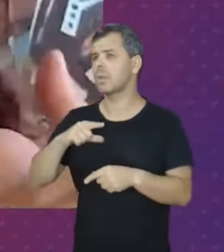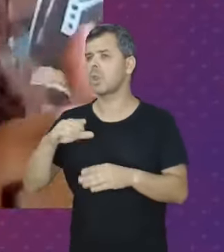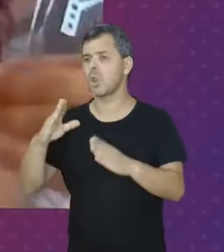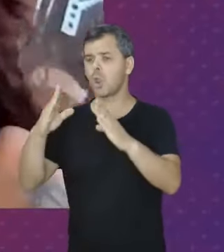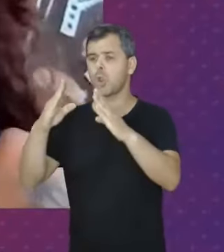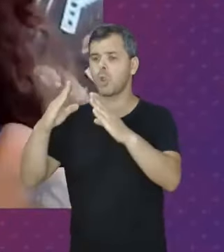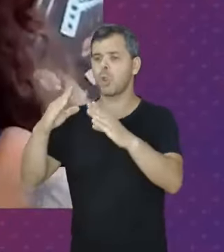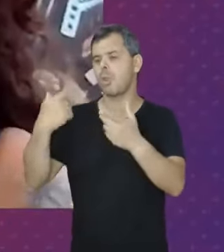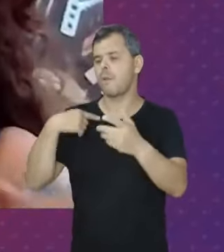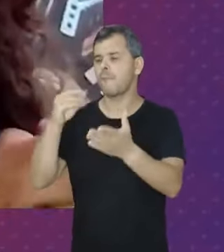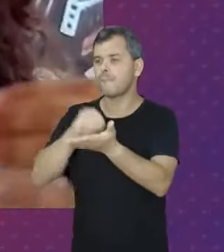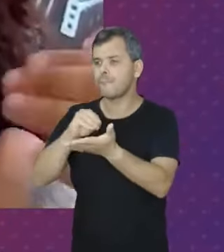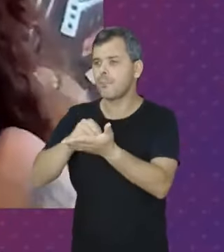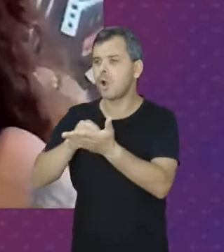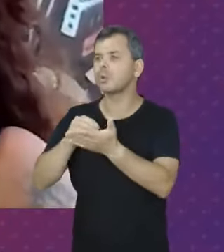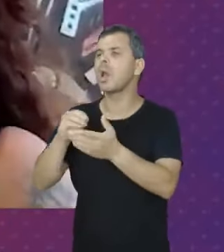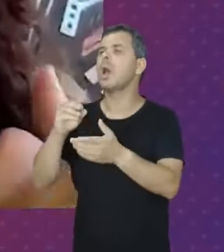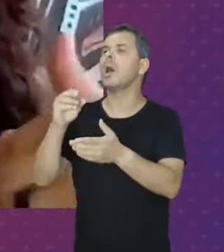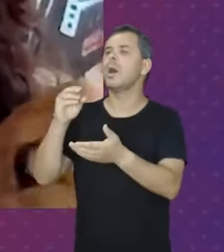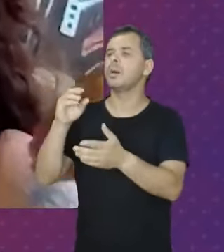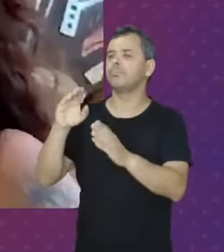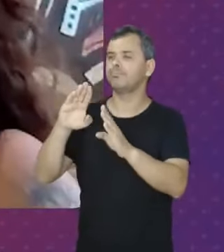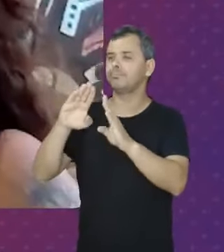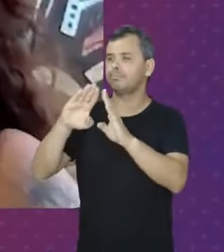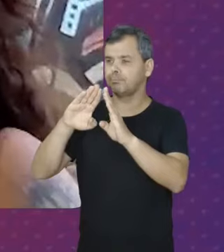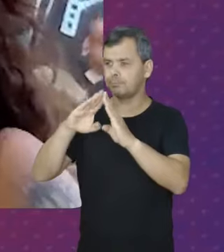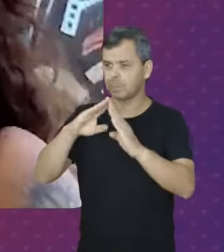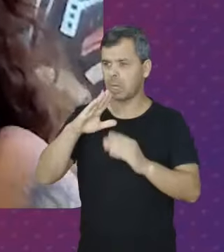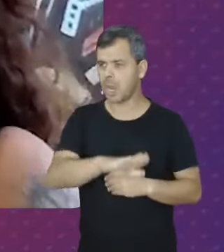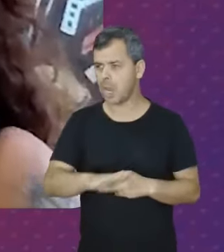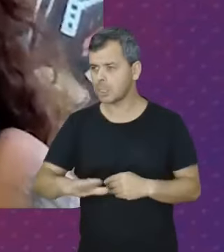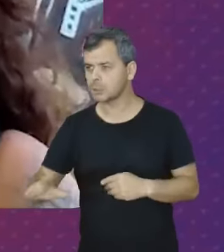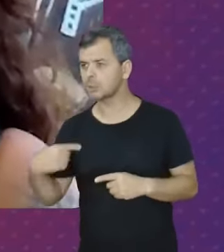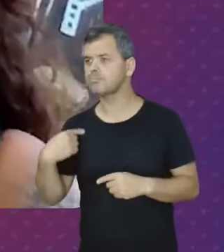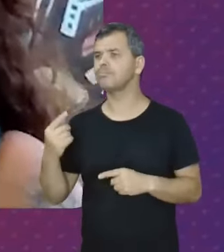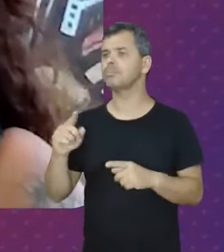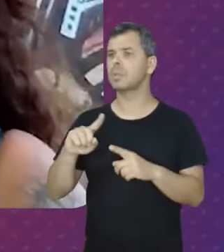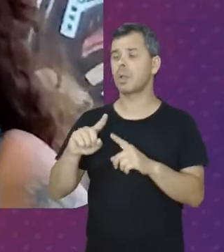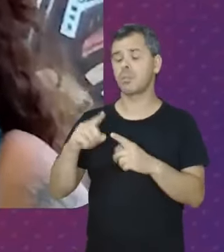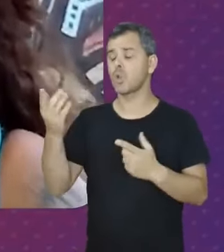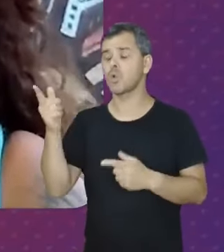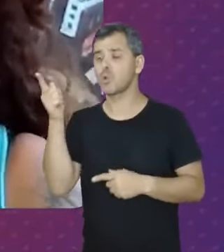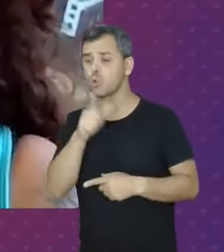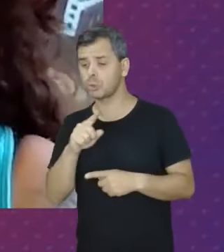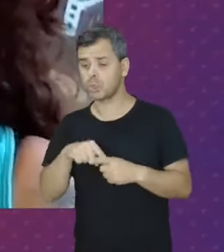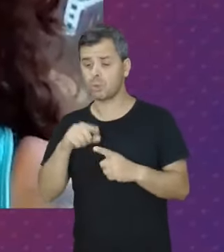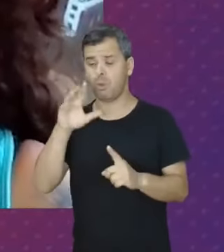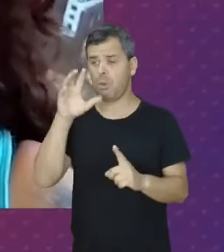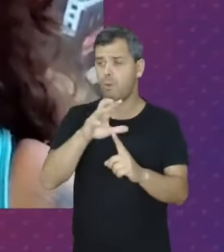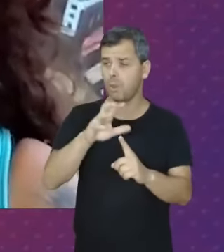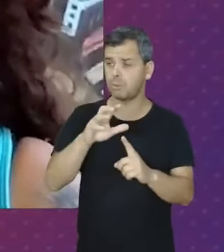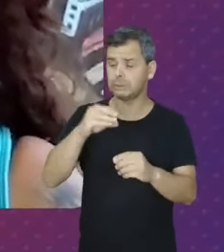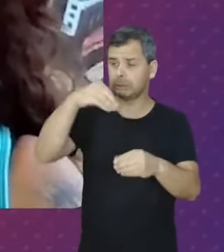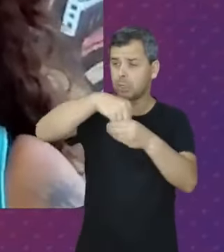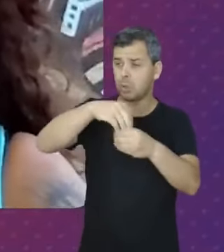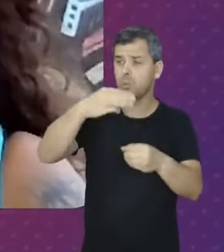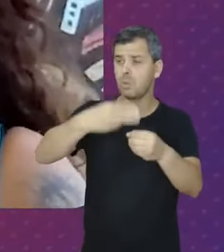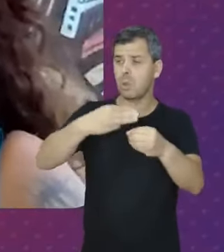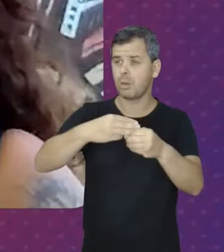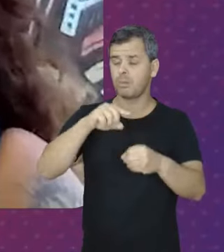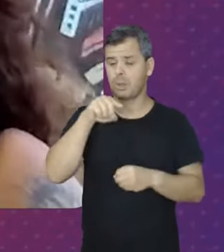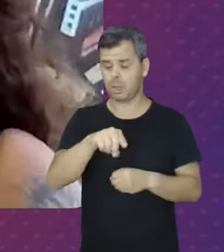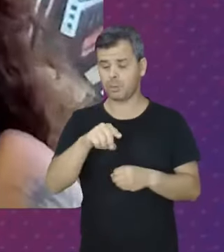eu continuo pegando demanda de creche, continuo pegando demanda de creche, mas eu não consigo interferir no município para